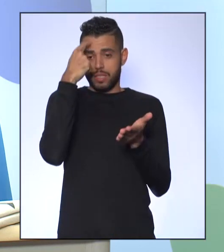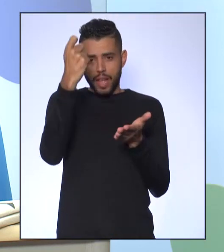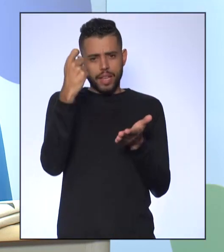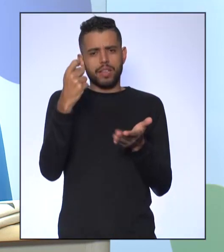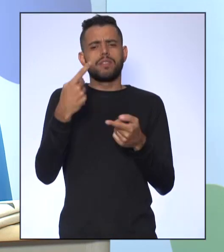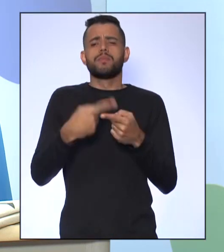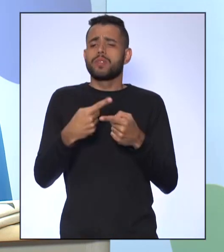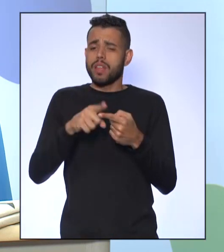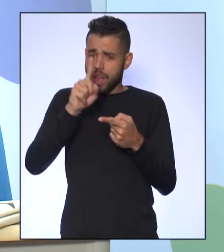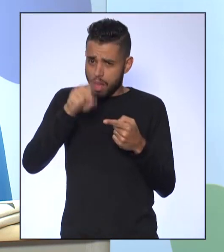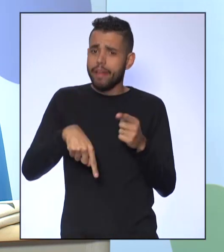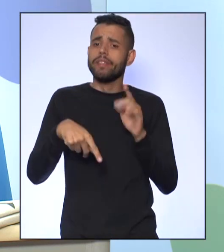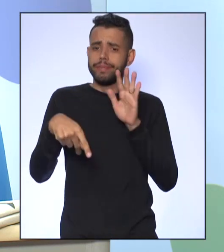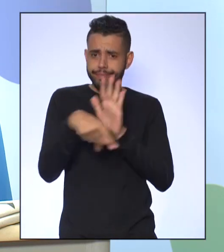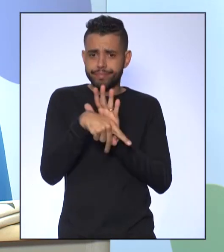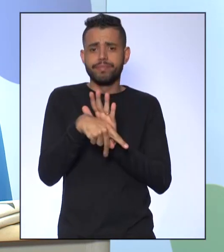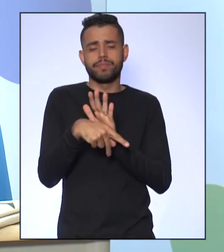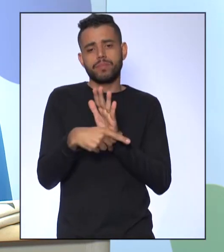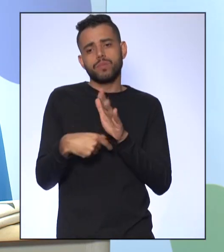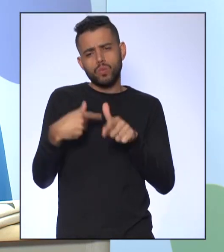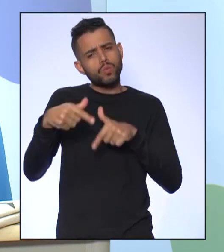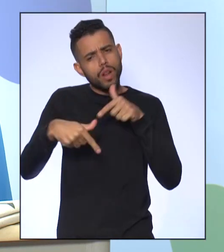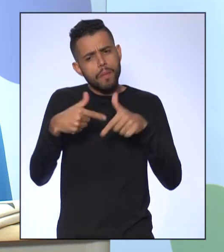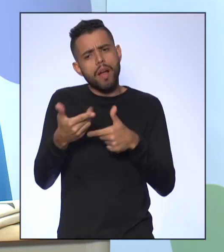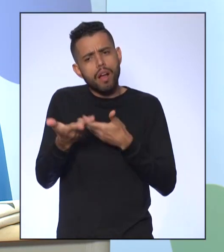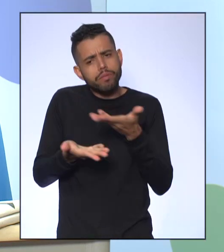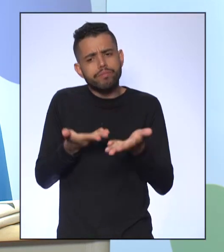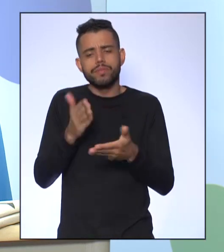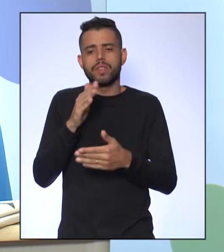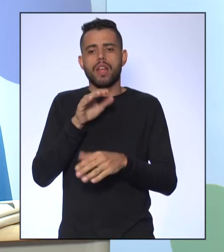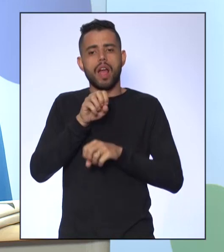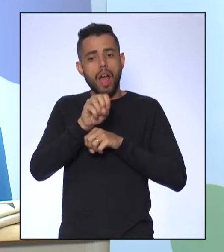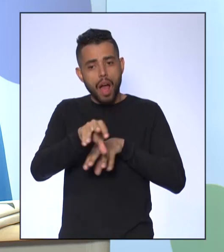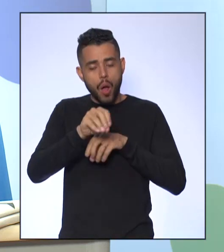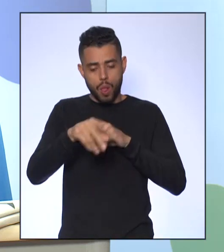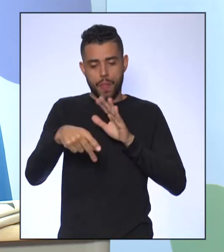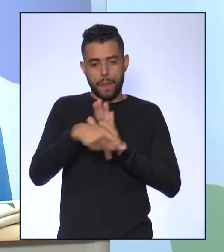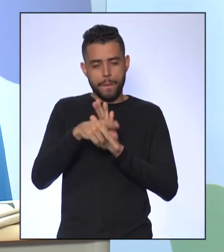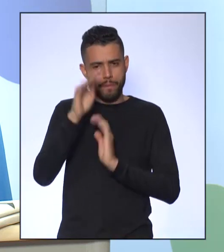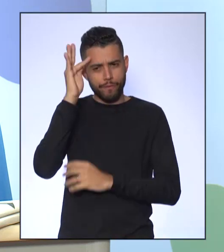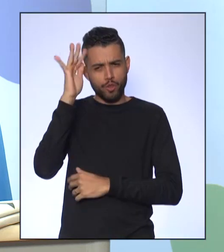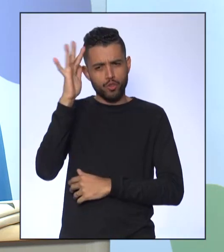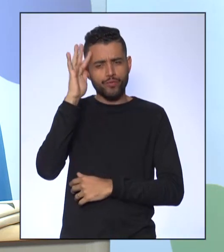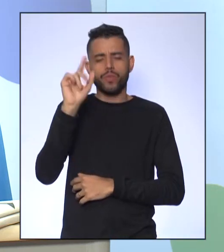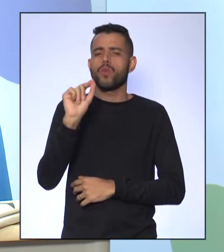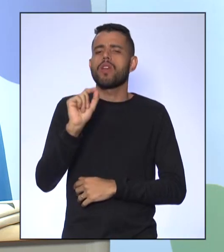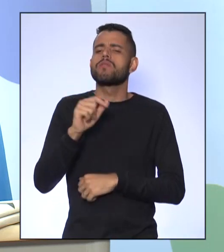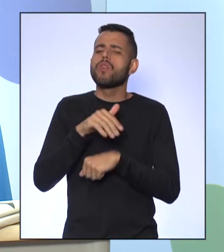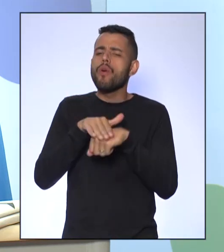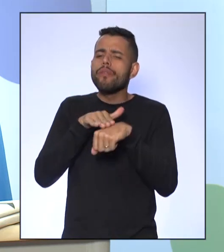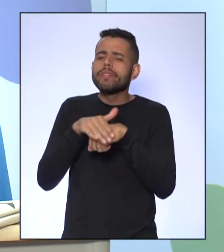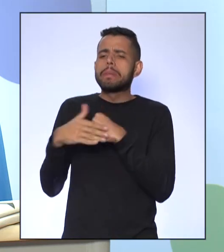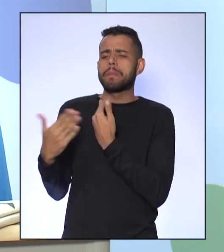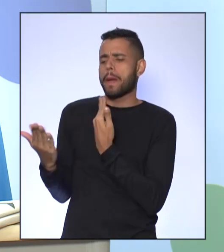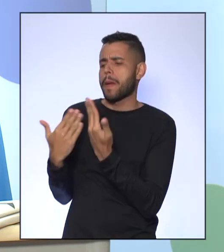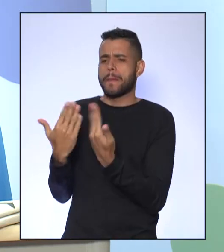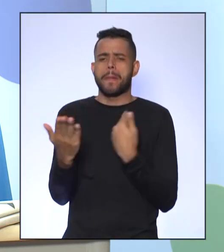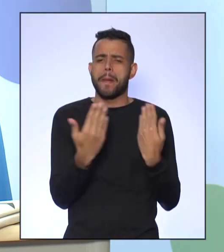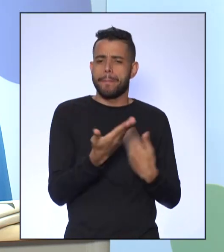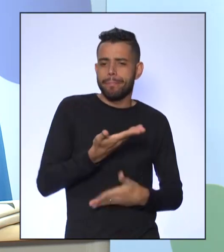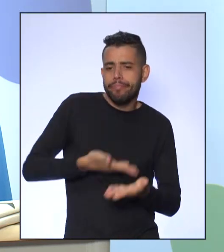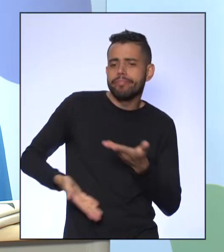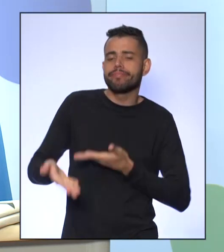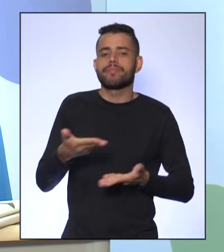parte, efetivamente, do trabalho, né, da aula de filosofia. Fazer o debate, né? Muitas vezes o professor pode pedir